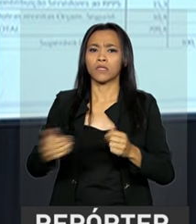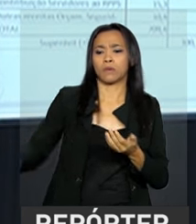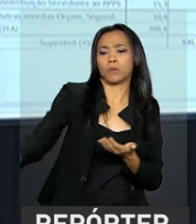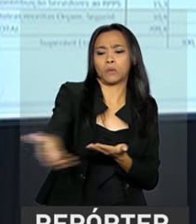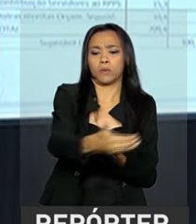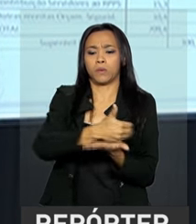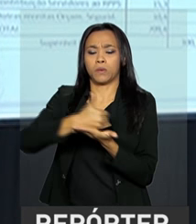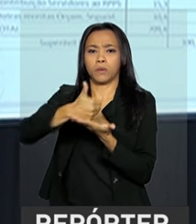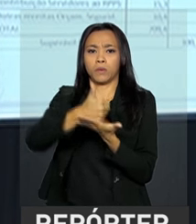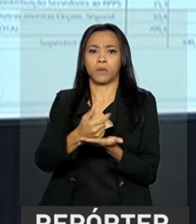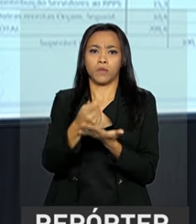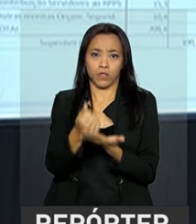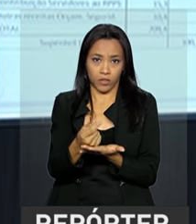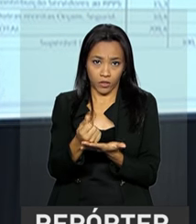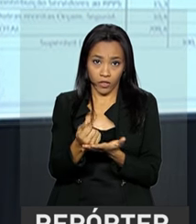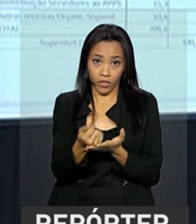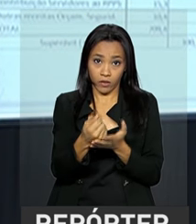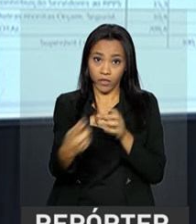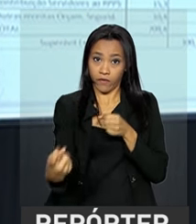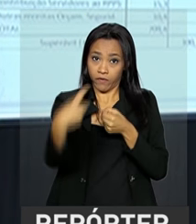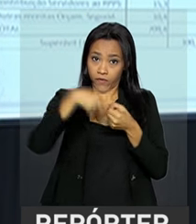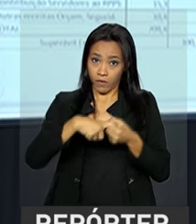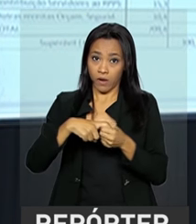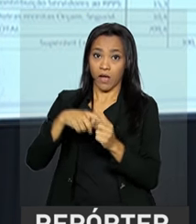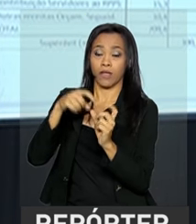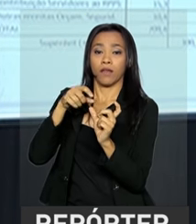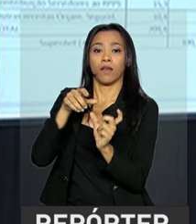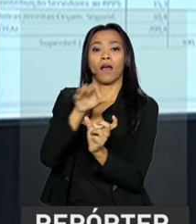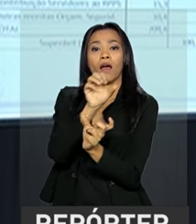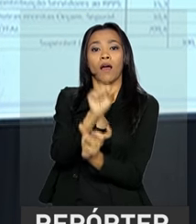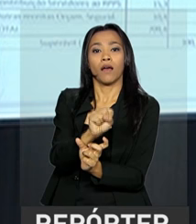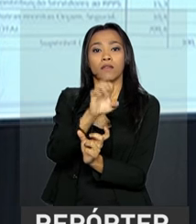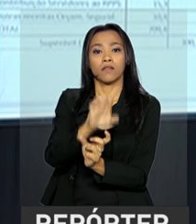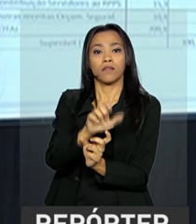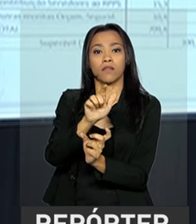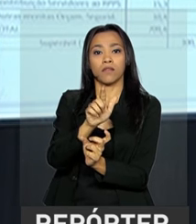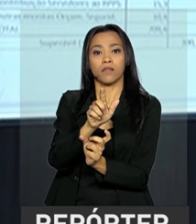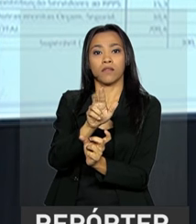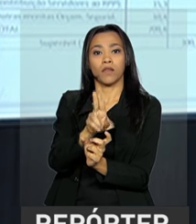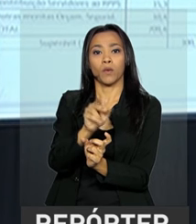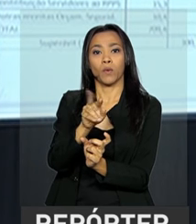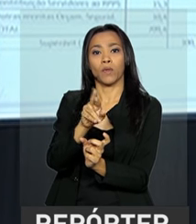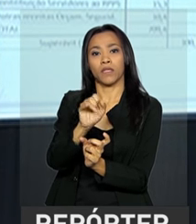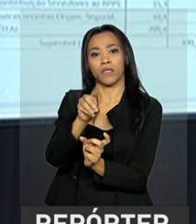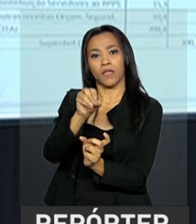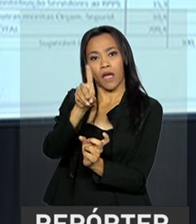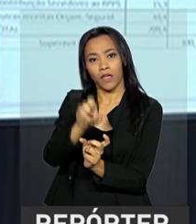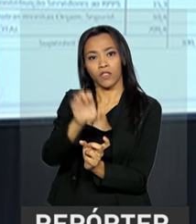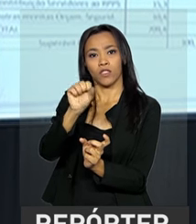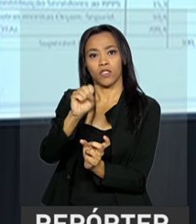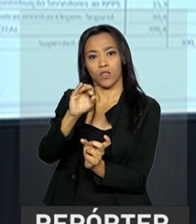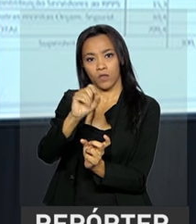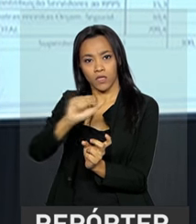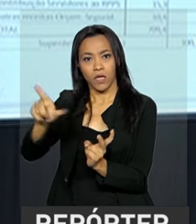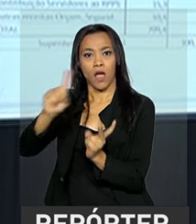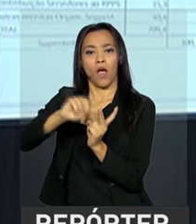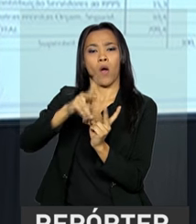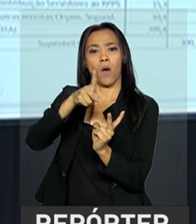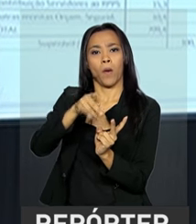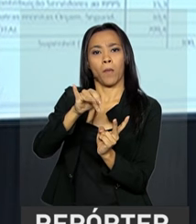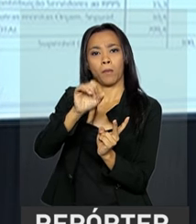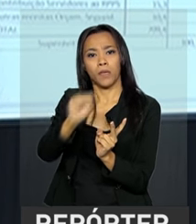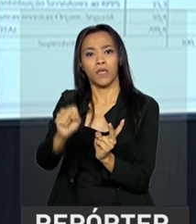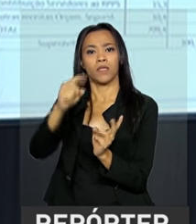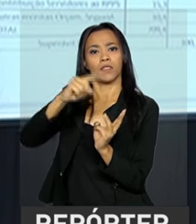receitas vinculadas à Seguridade Social, contribuição social sobre lucro líquido, PIS/PASEP,